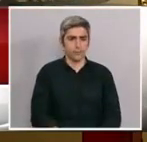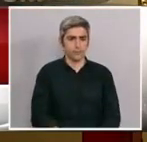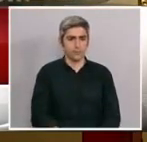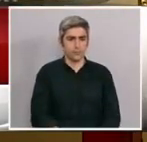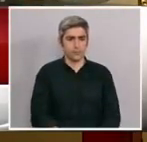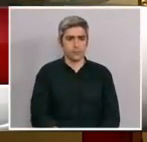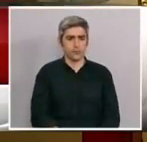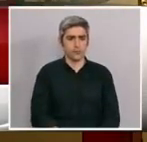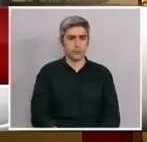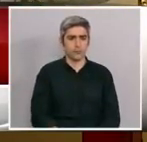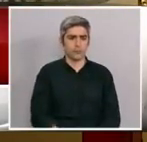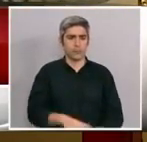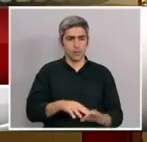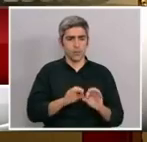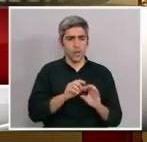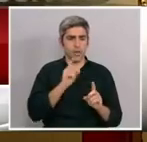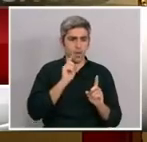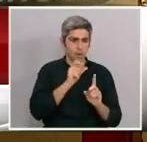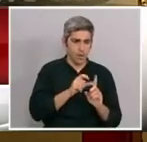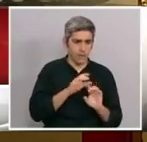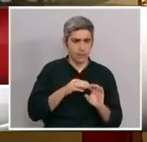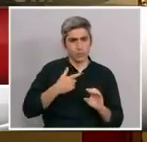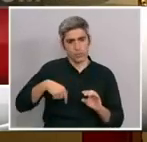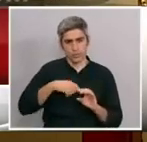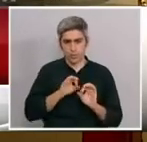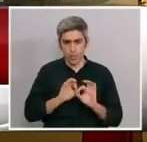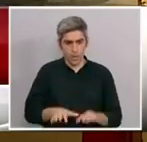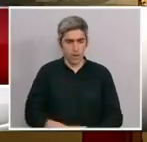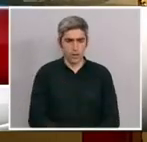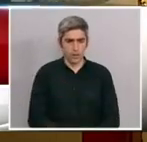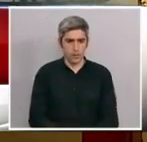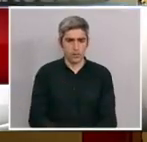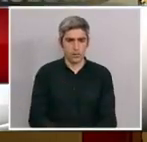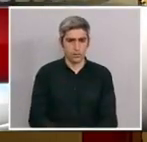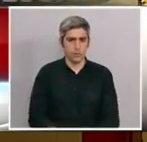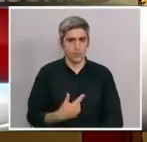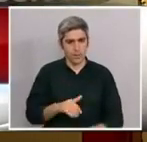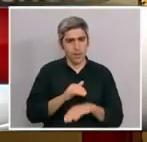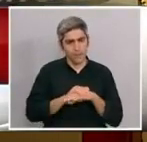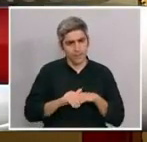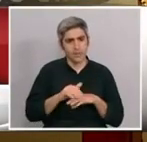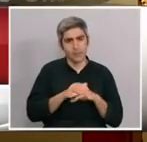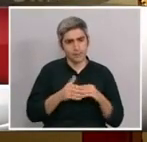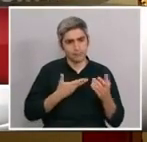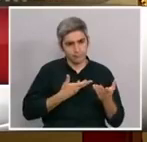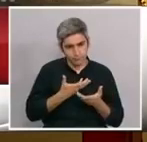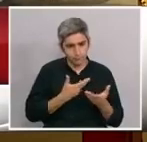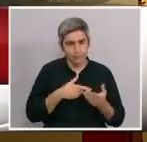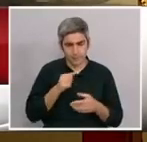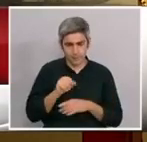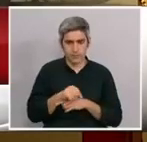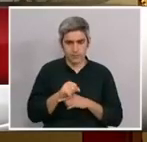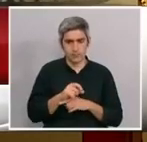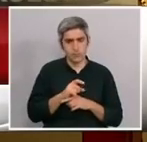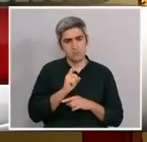Conforme fazia com ela, fazia com a gente. Portanto, tinha afetos convosco, mostrava. Não